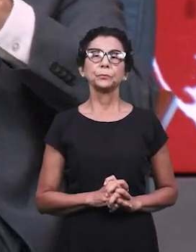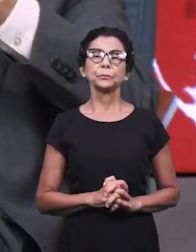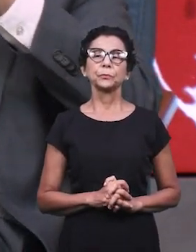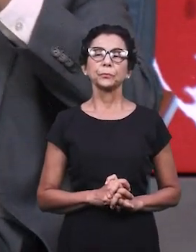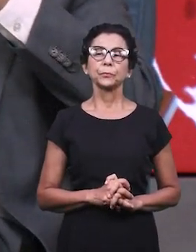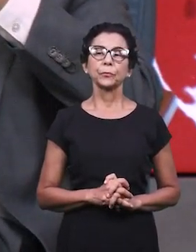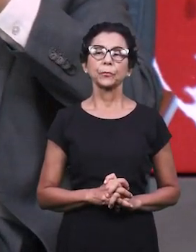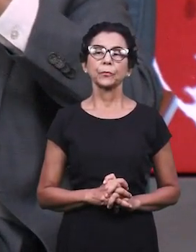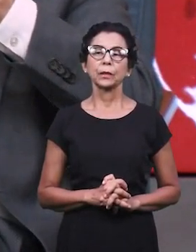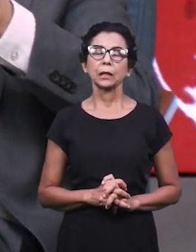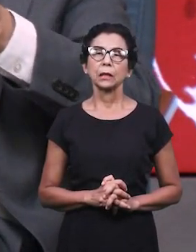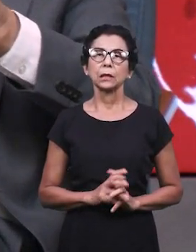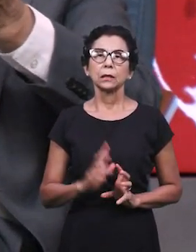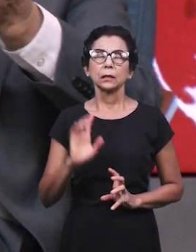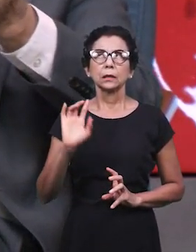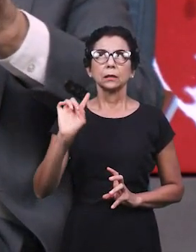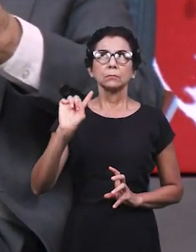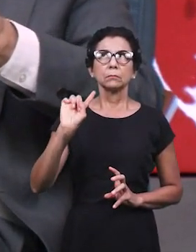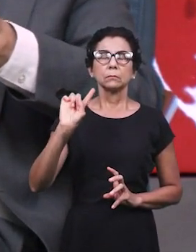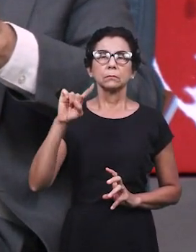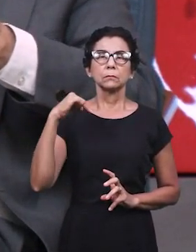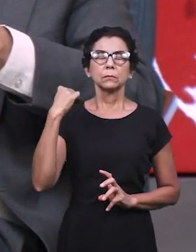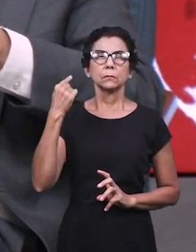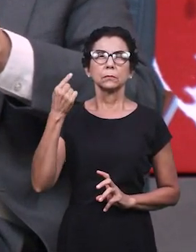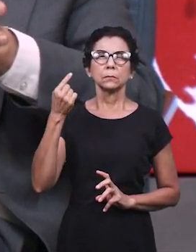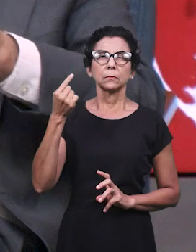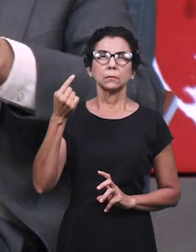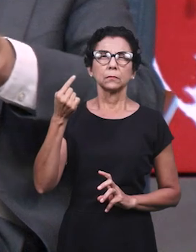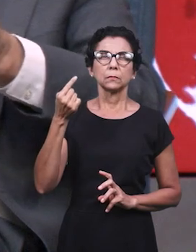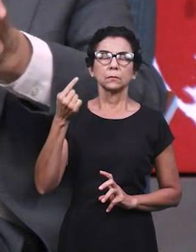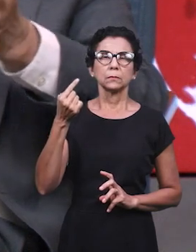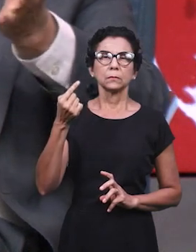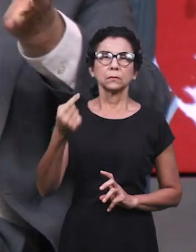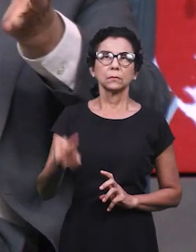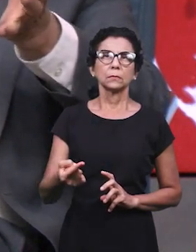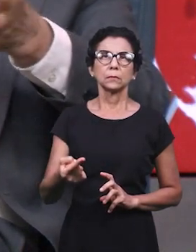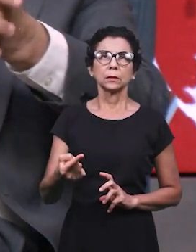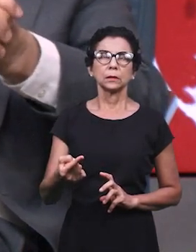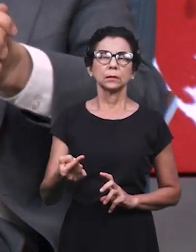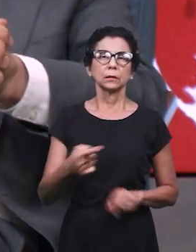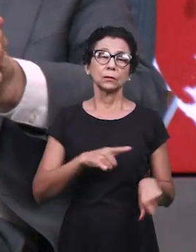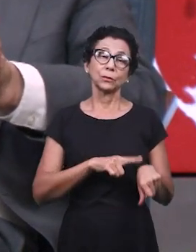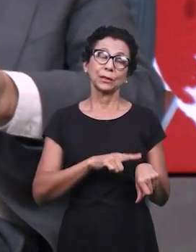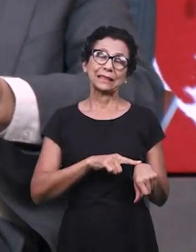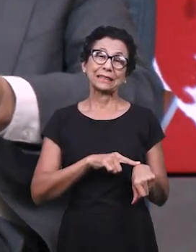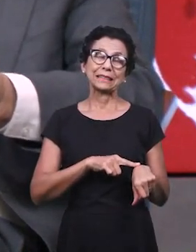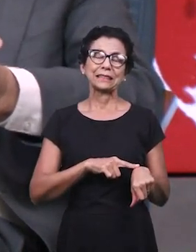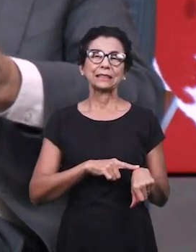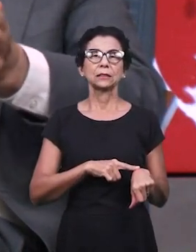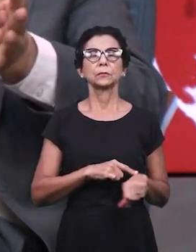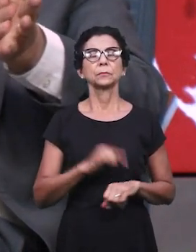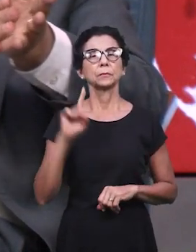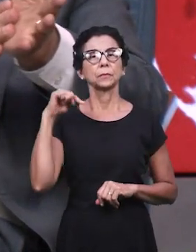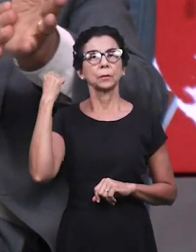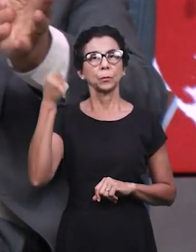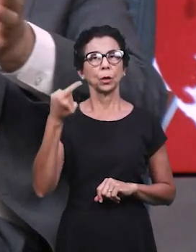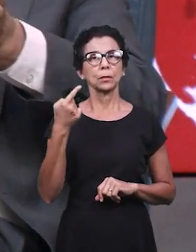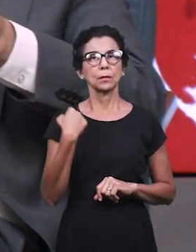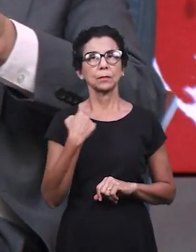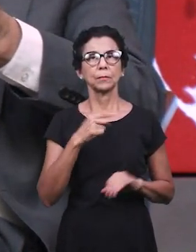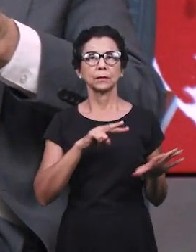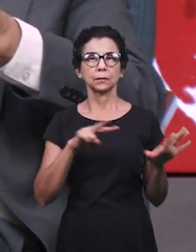esse assunto na próxima, já está chegando, passando da hora, nós vamos